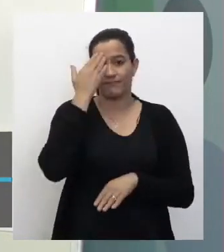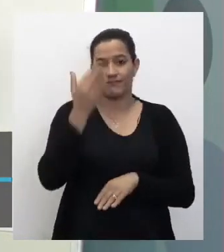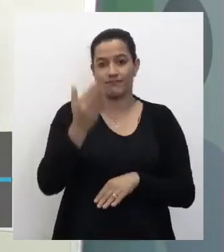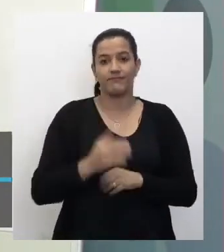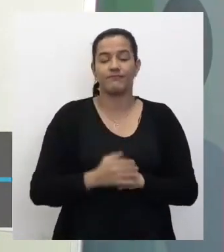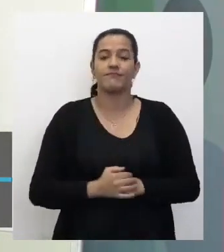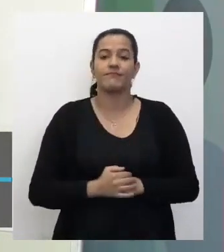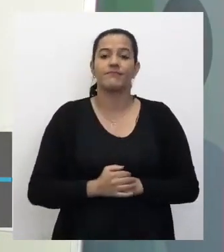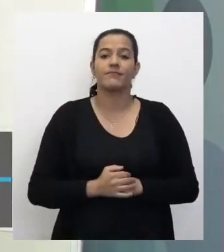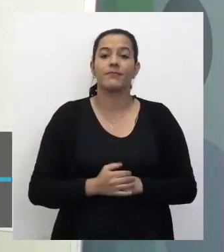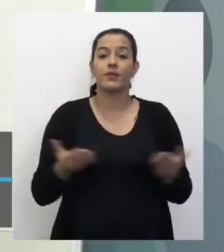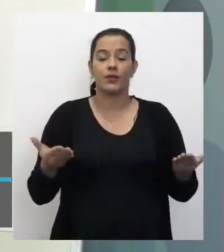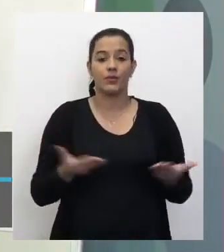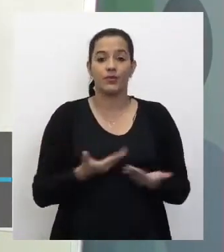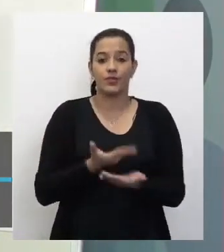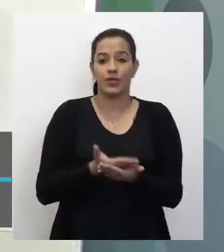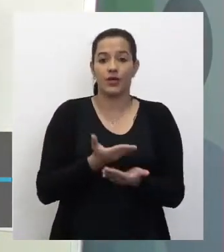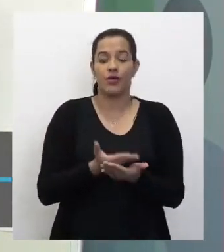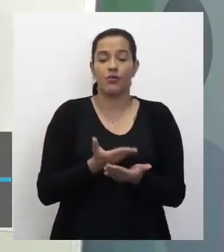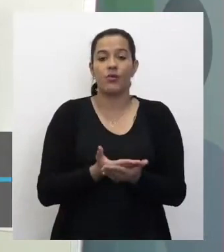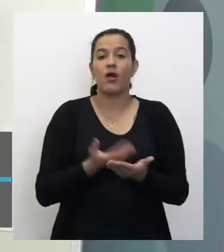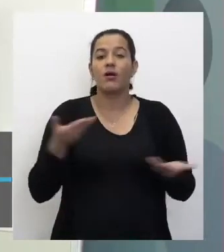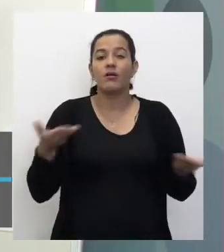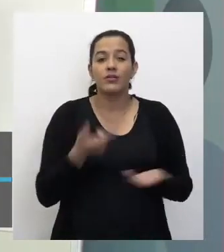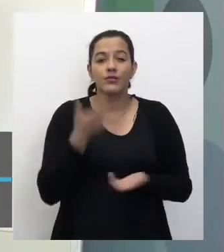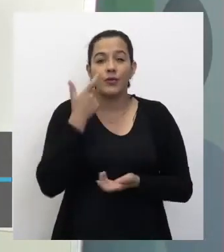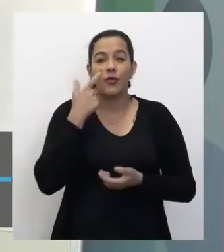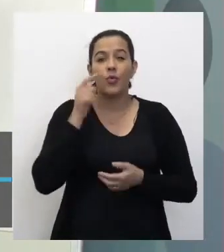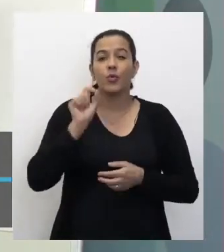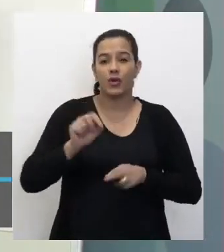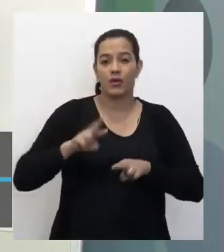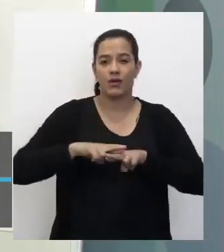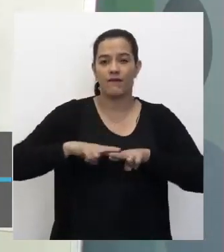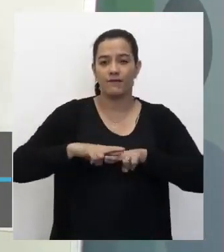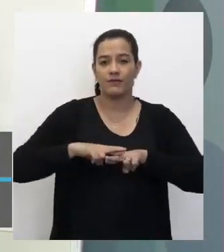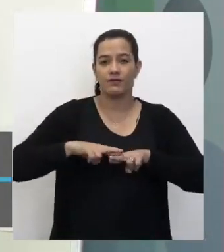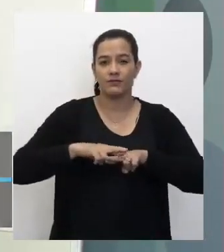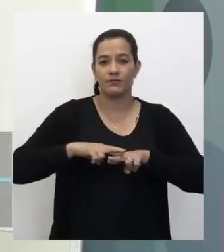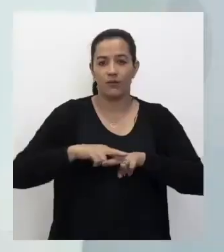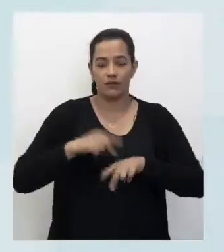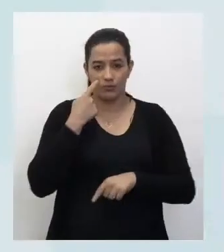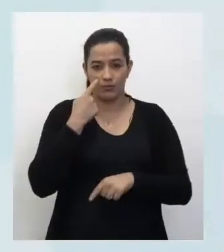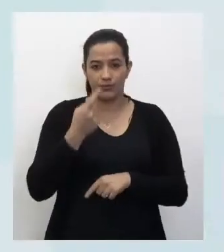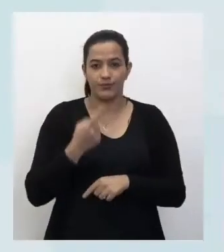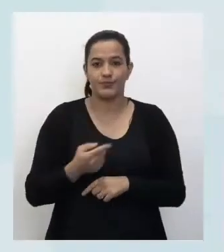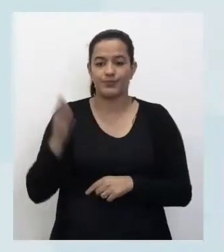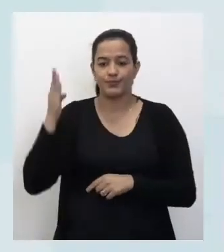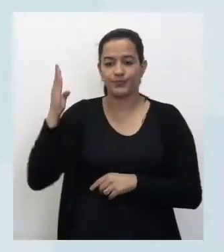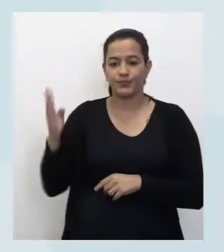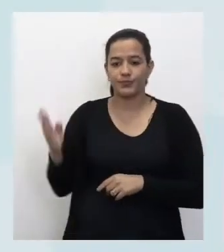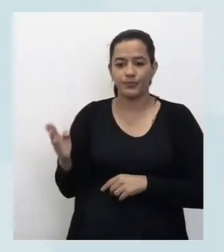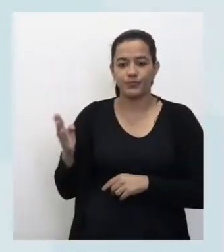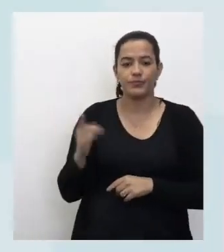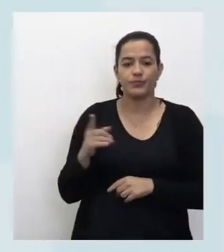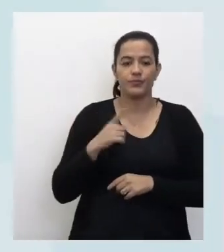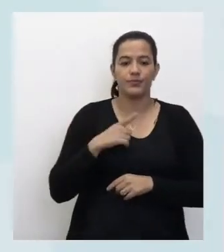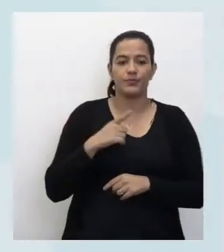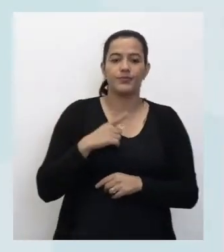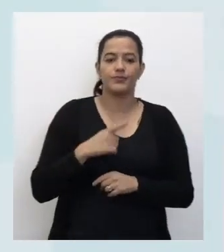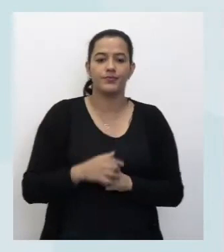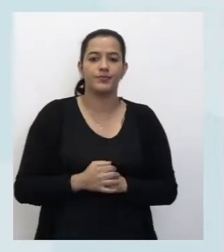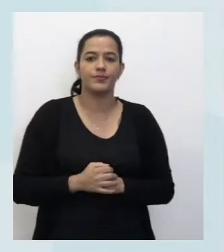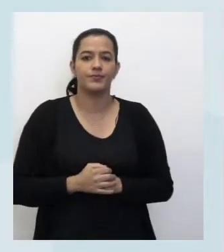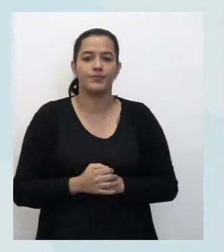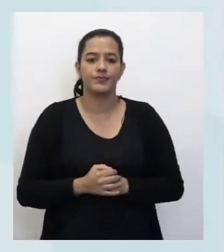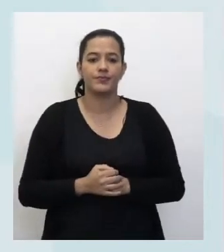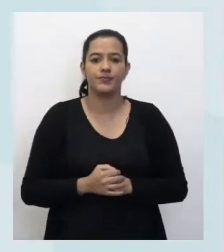nossa aula, a gente vai começar hoje com uma pequena revisão sobre o que vimos na aula passada. Então, na tela para vocês está aparecendo lá. Last class we talked about... Na